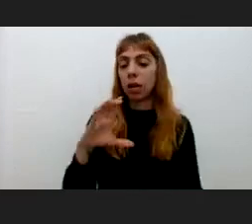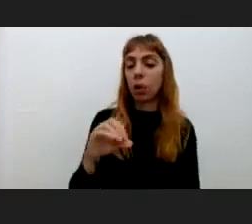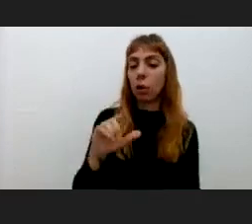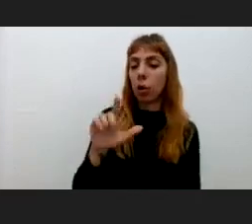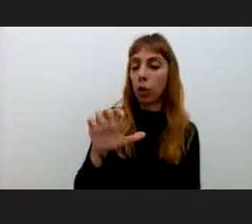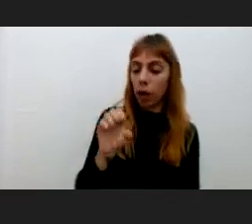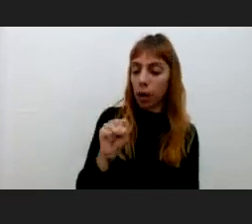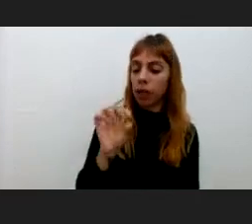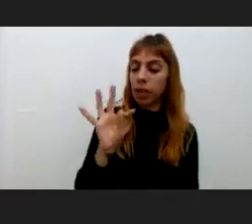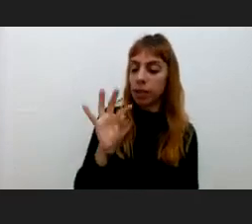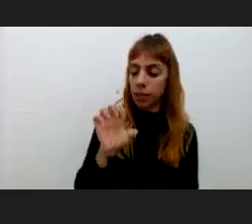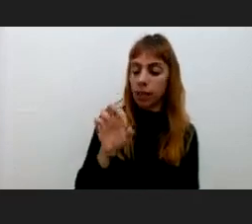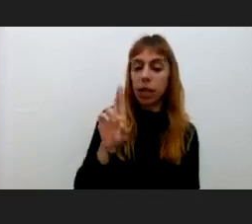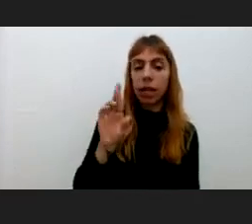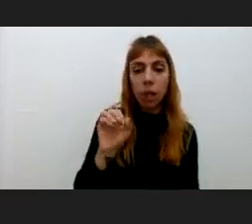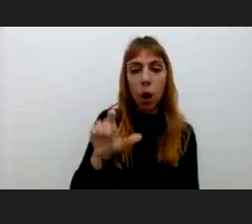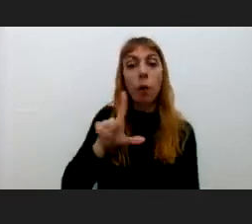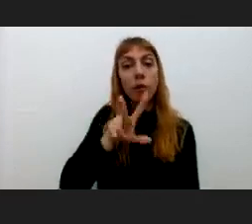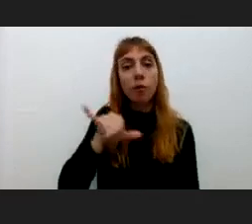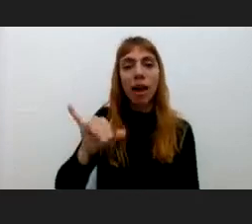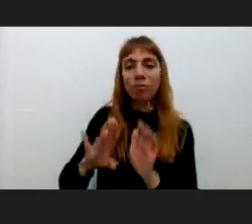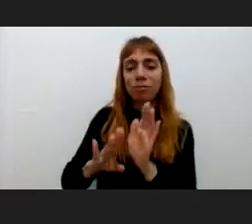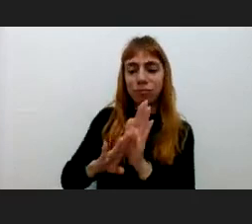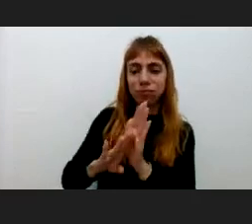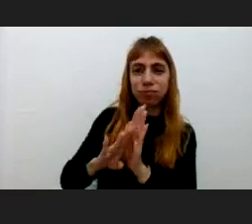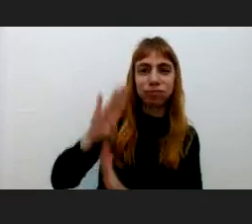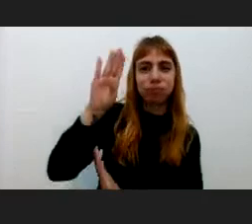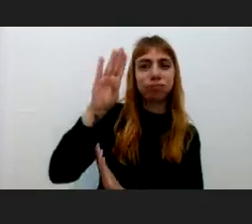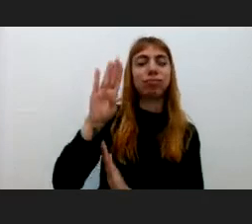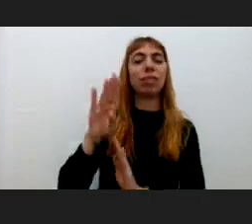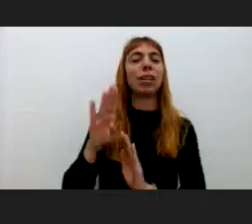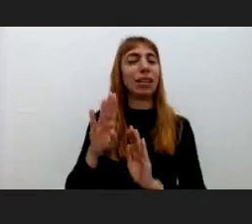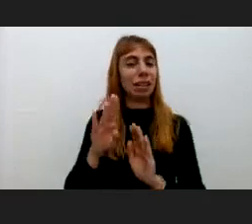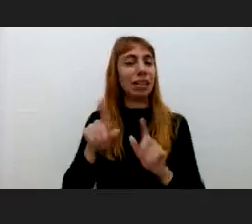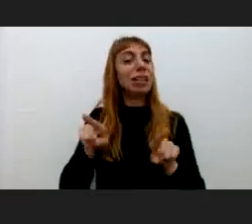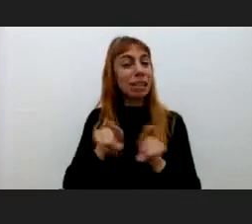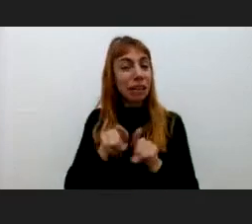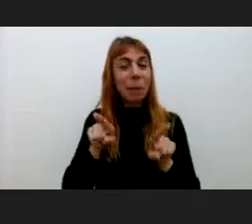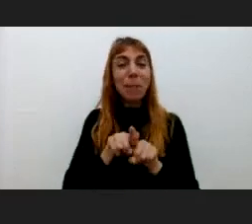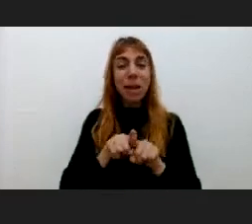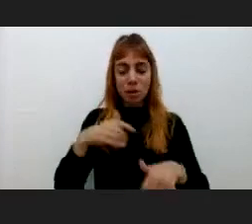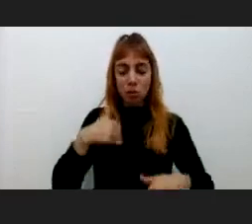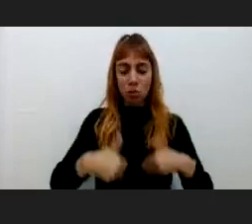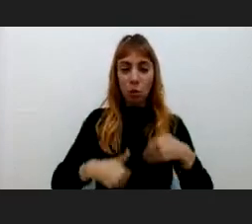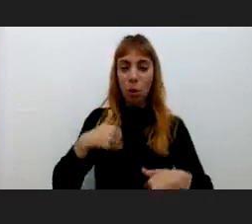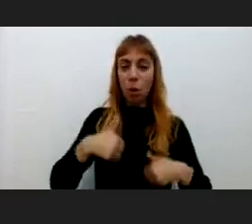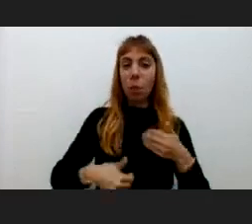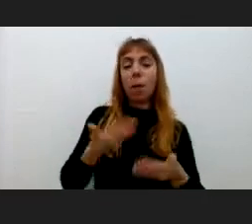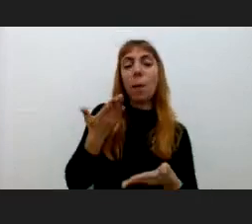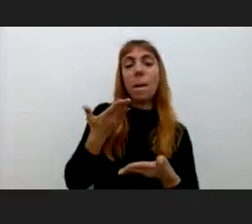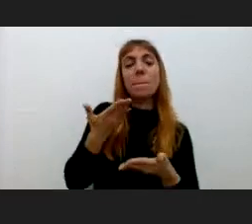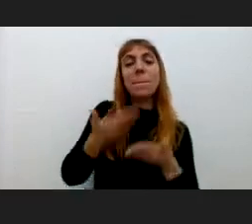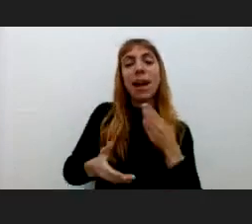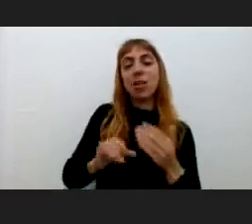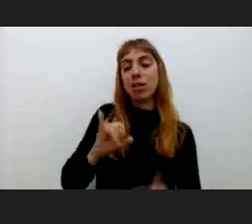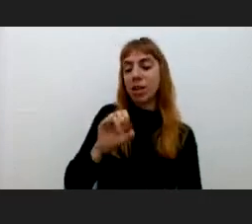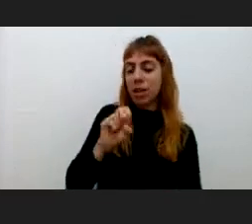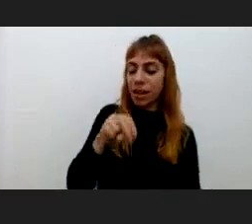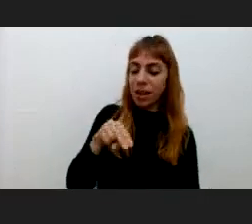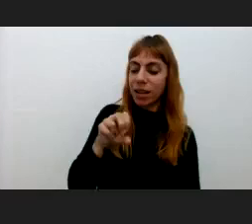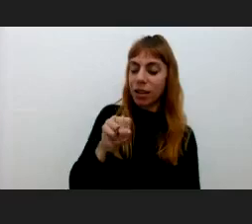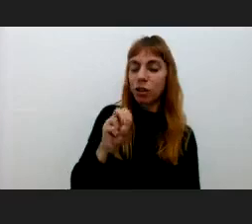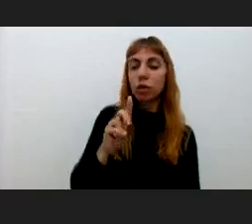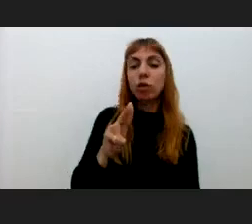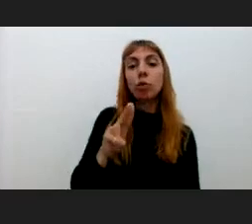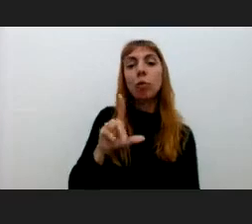da resistência à insulina e predispõe a pessoa à doença cardíaca. Outra coisa que é um